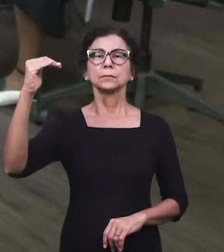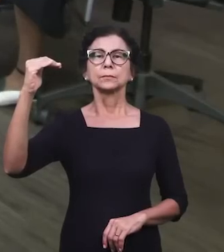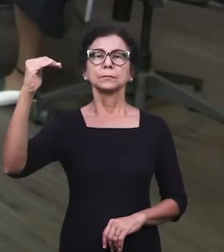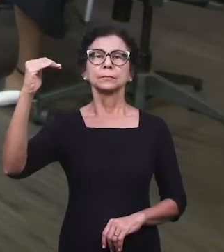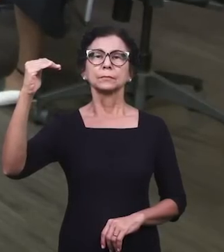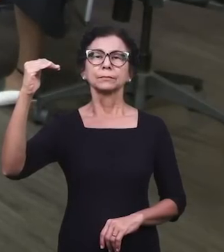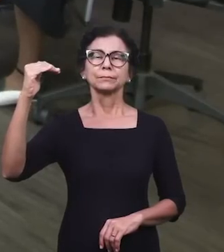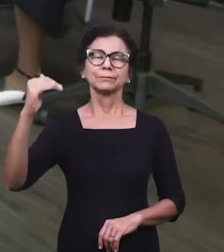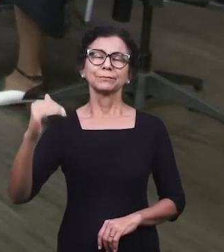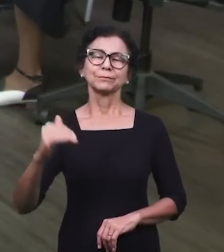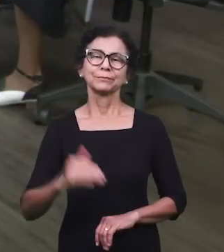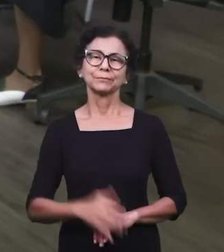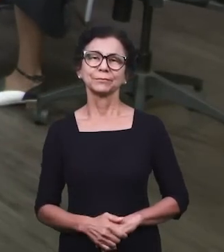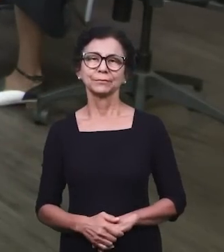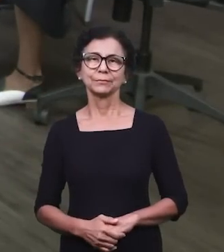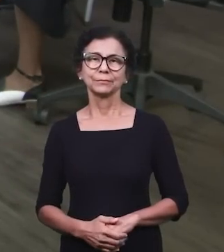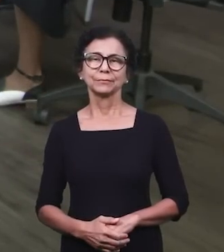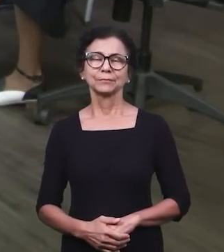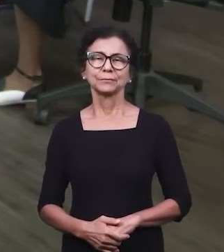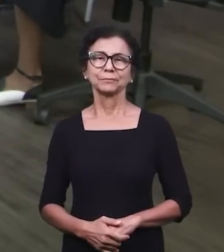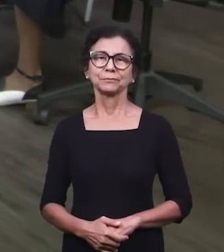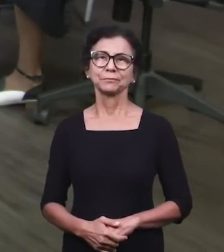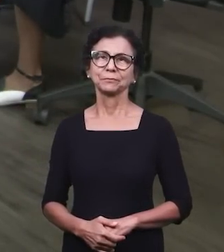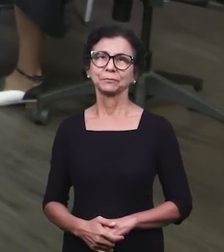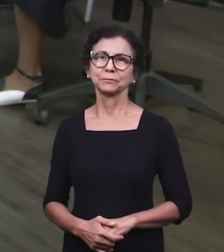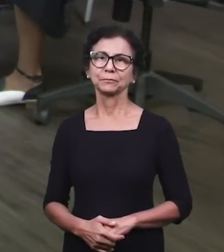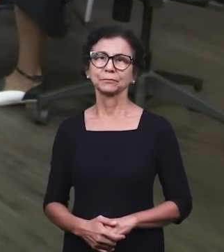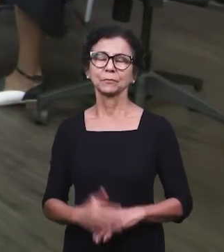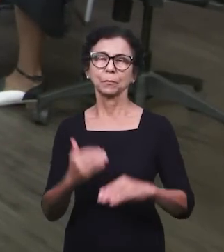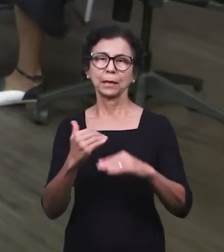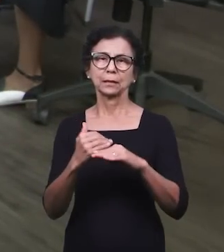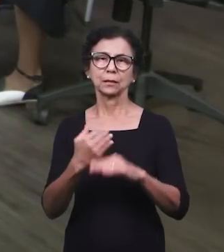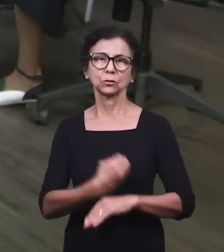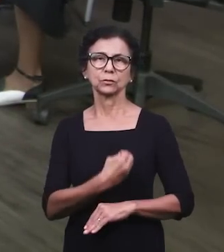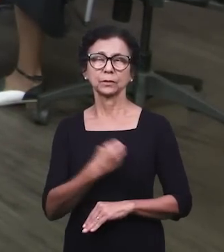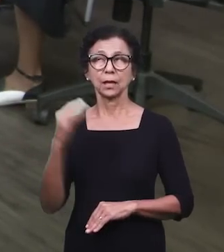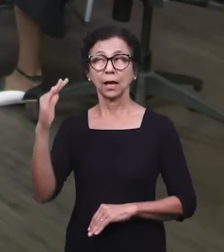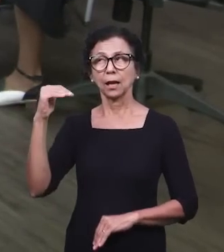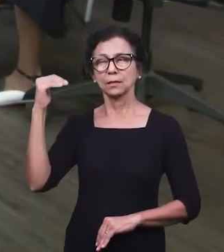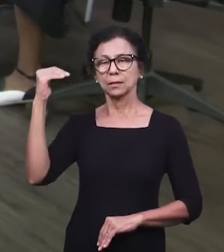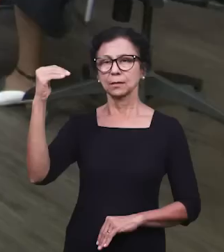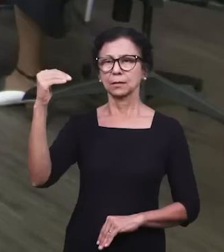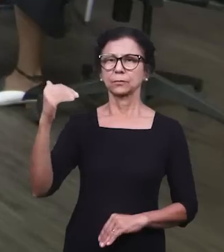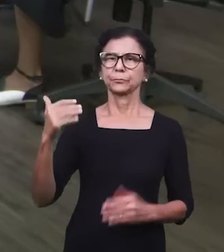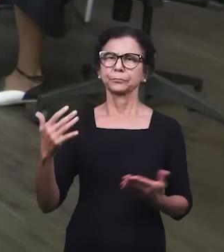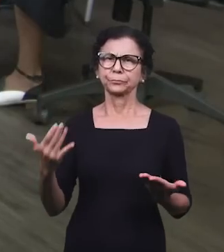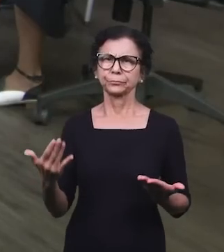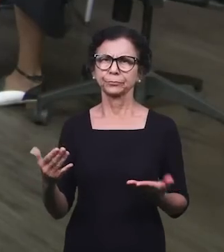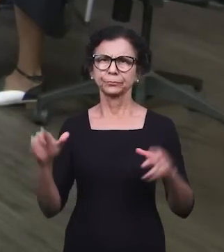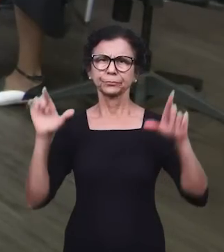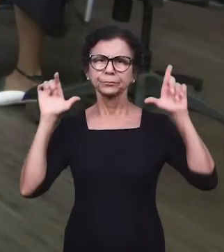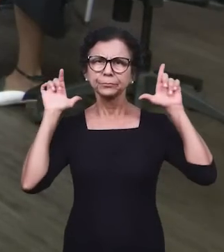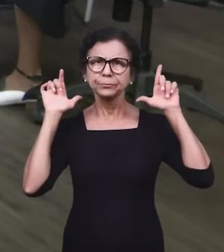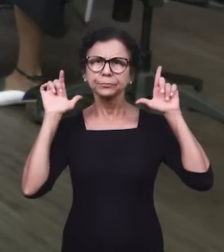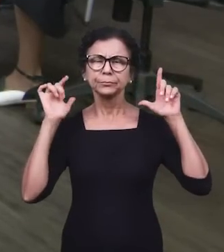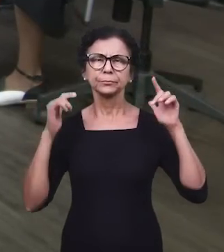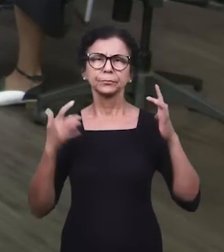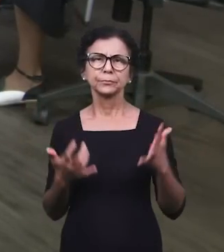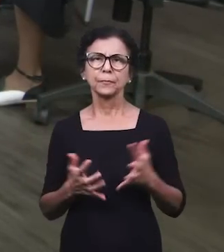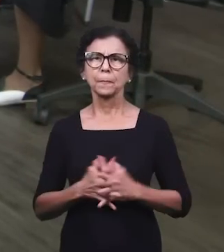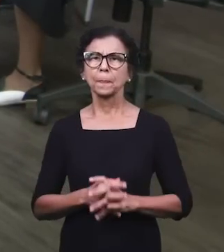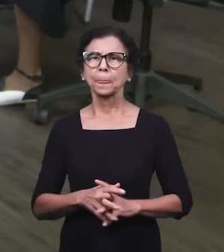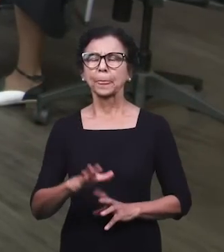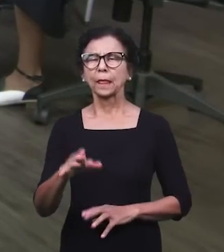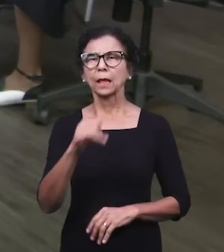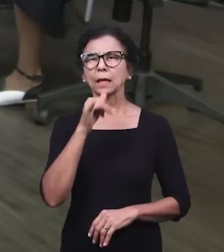armadilhas e comprando coisas que não precisa. Aquela estratégia de esperar um pouco. Não, eu estou